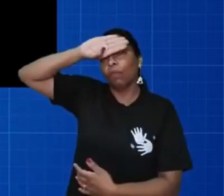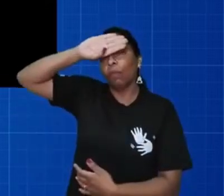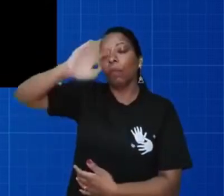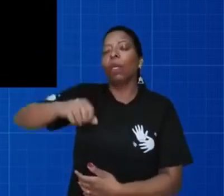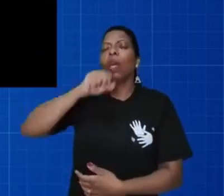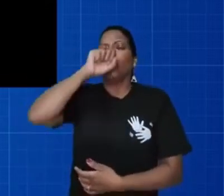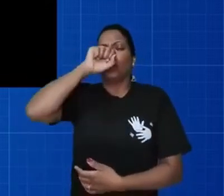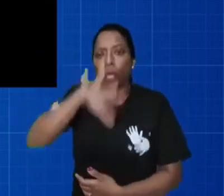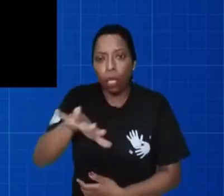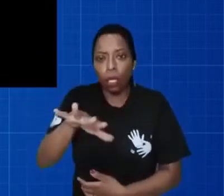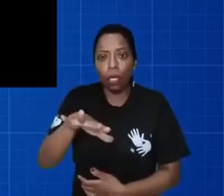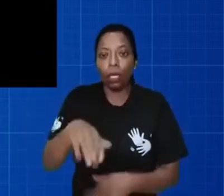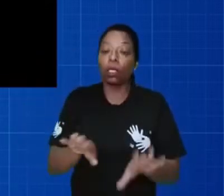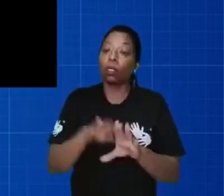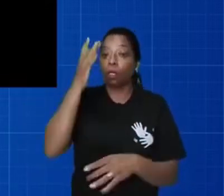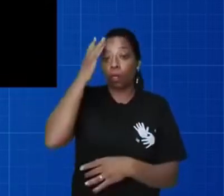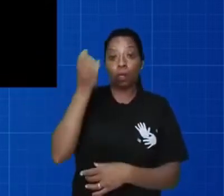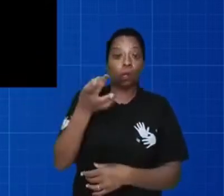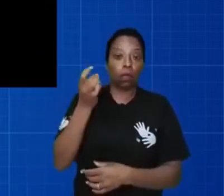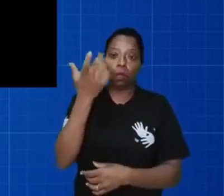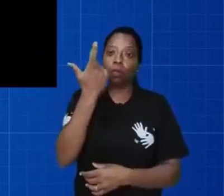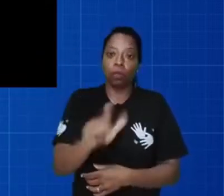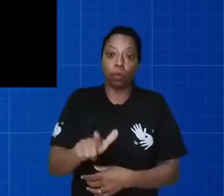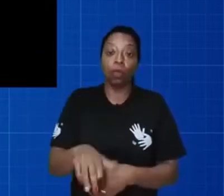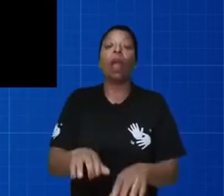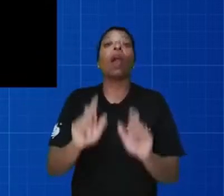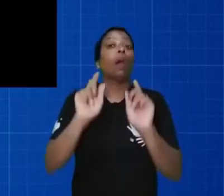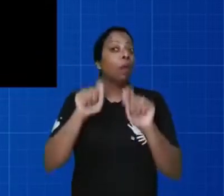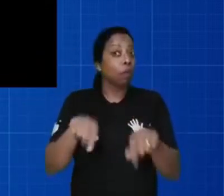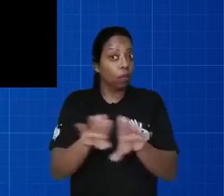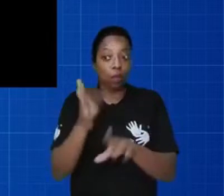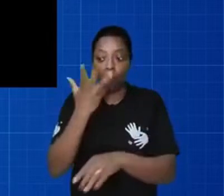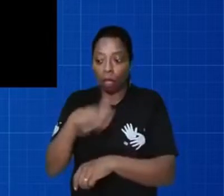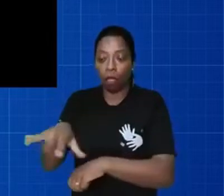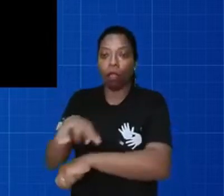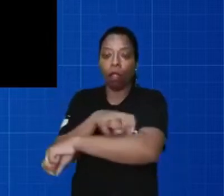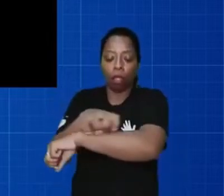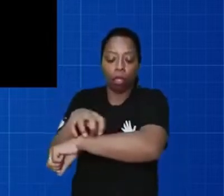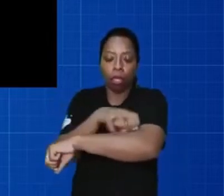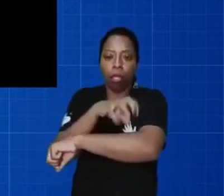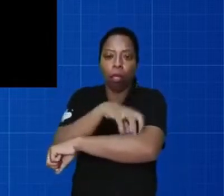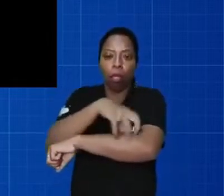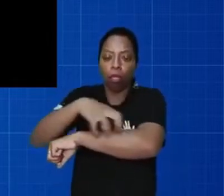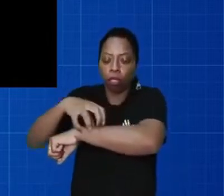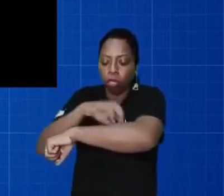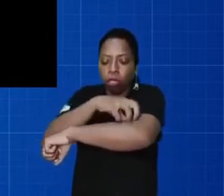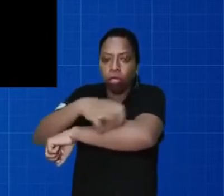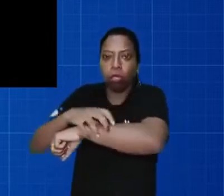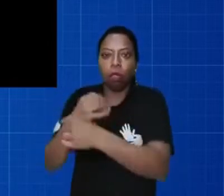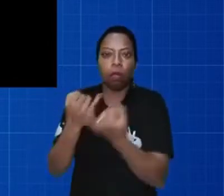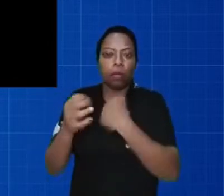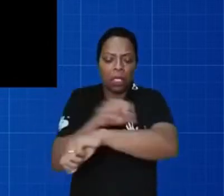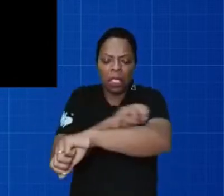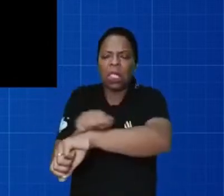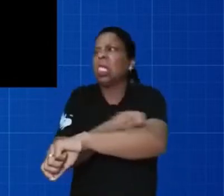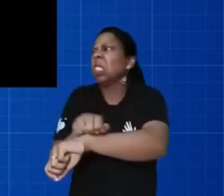uma lesão exantemática, que é esse grosseirão que algumas mães, né, e algumas pessoas costumam